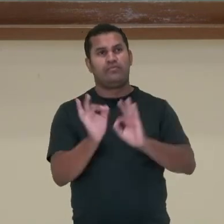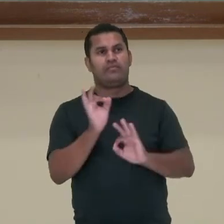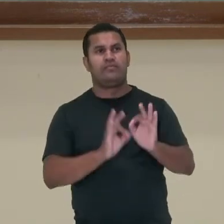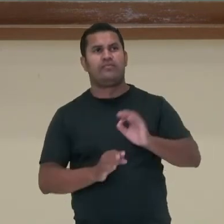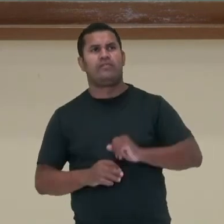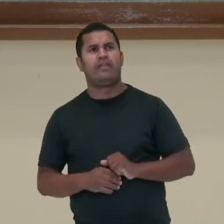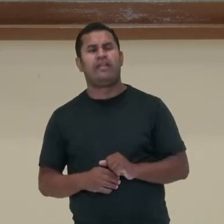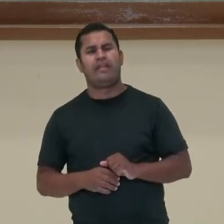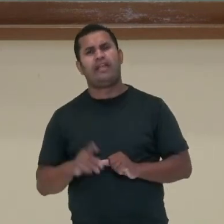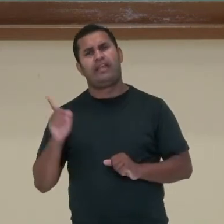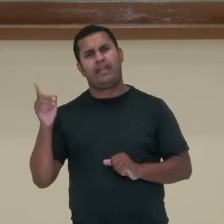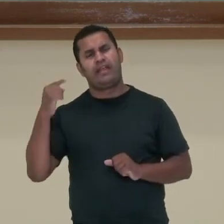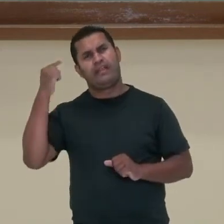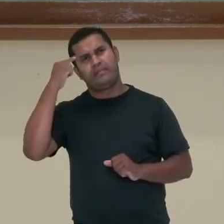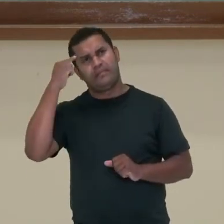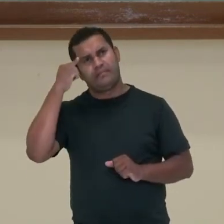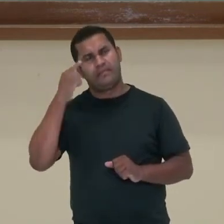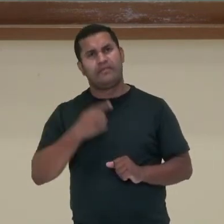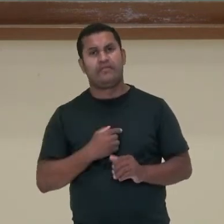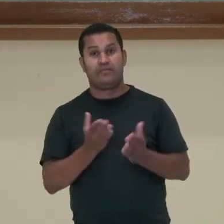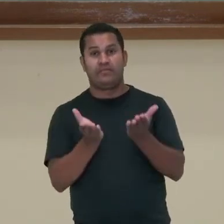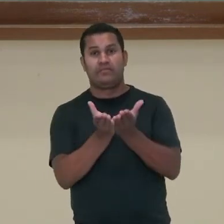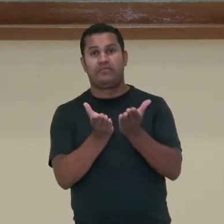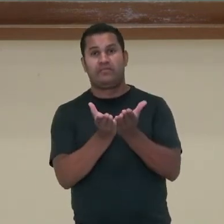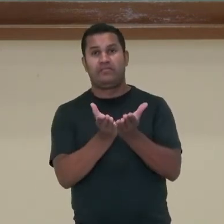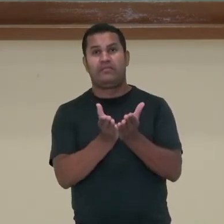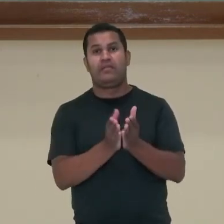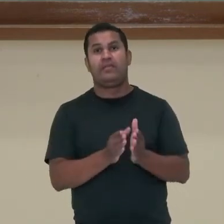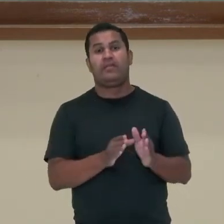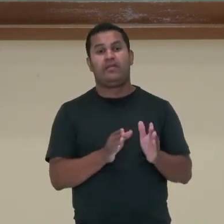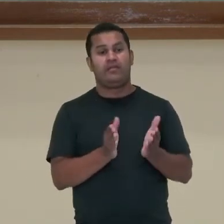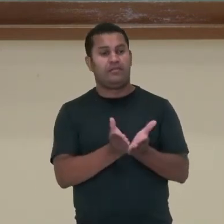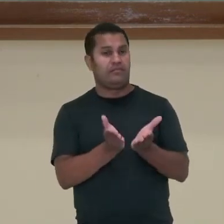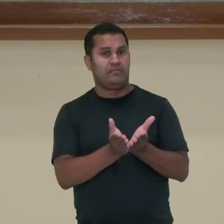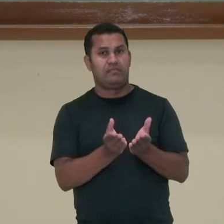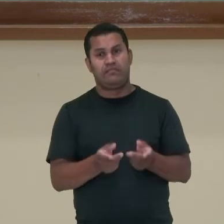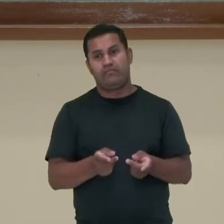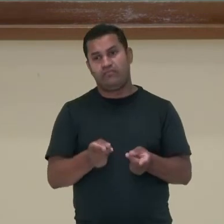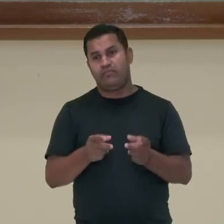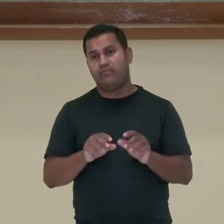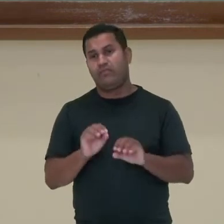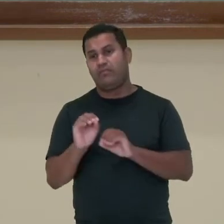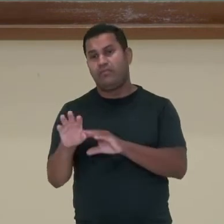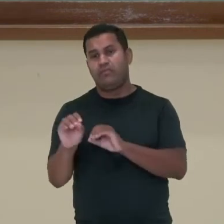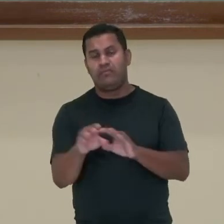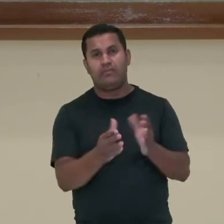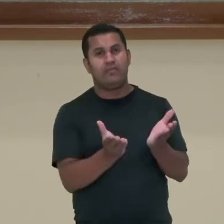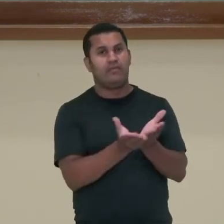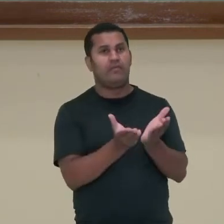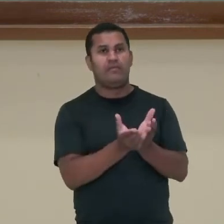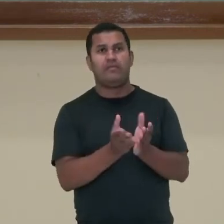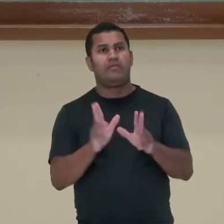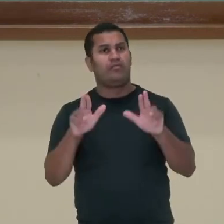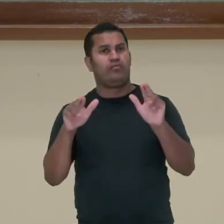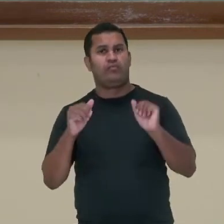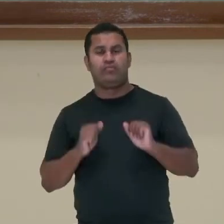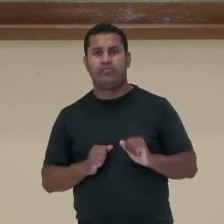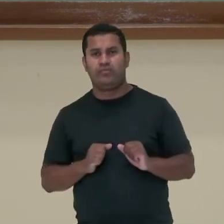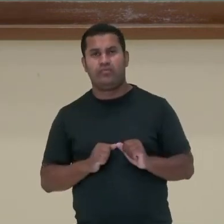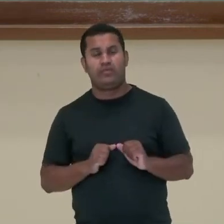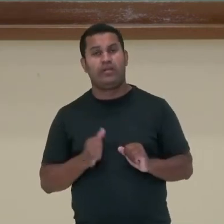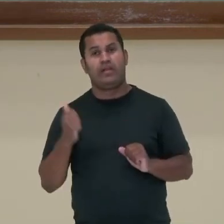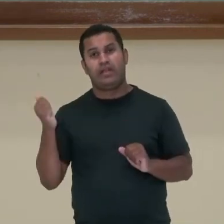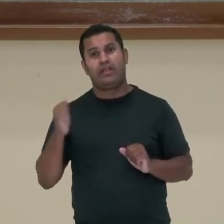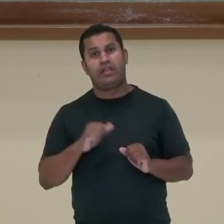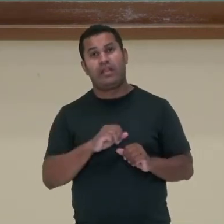não deu certo, até que ele foi trabalhar com o tio, que tinha uma galeria, ele começou a vender arte, mas ele não se encontrava. Até o momento que ele falou para o irmão dele, falou, eu não